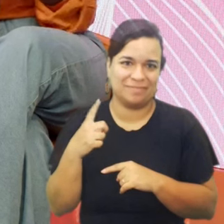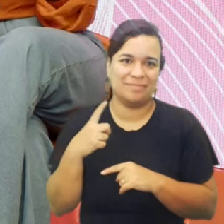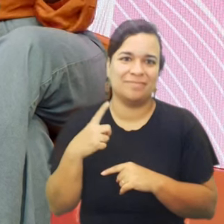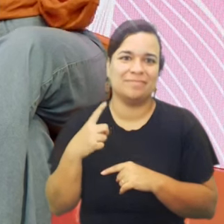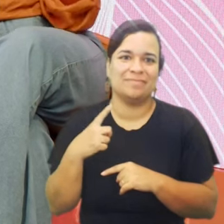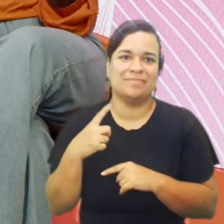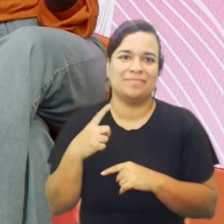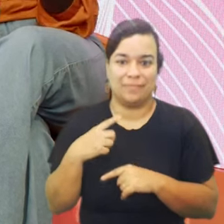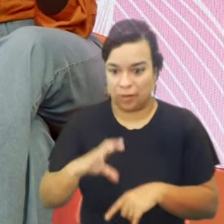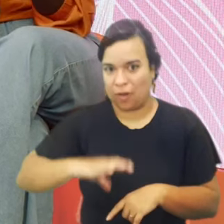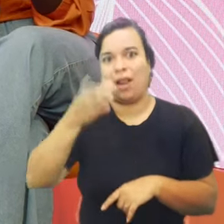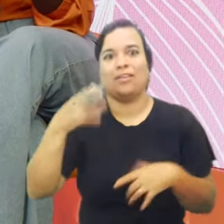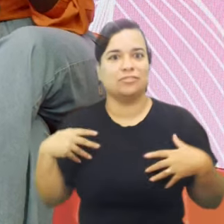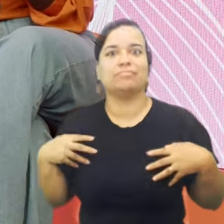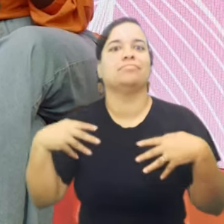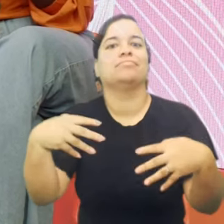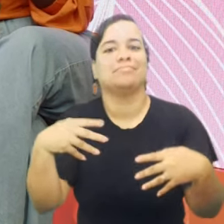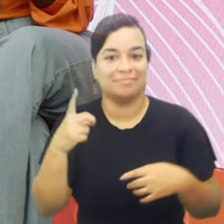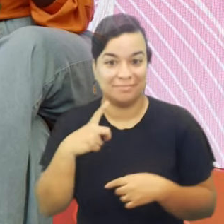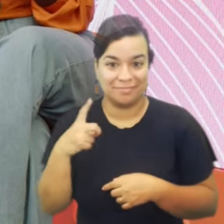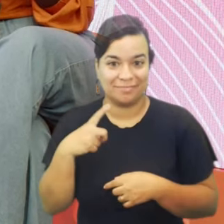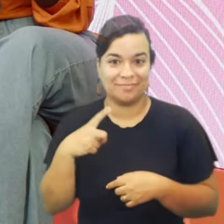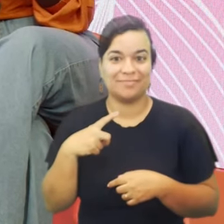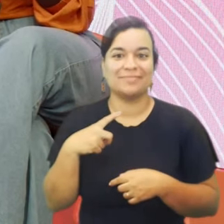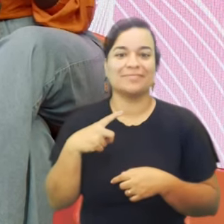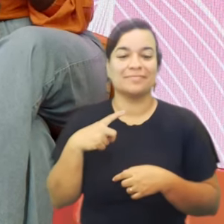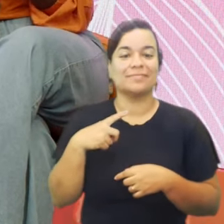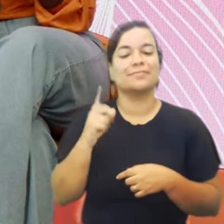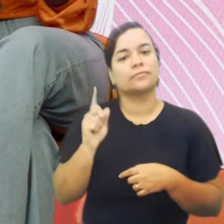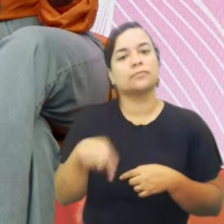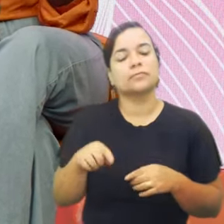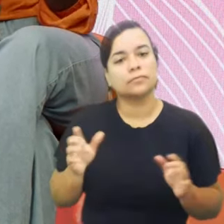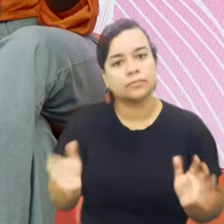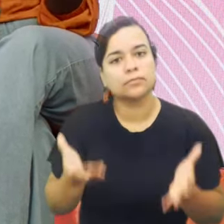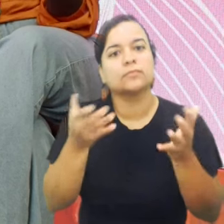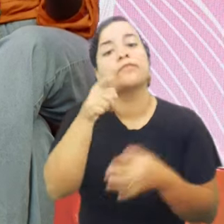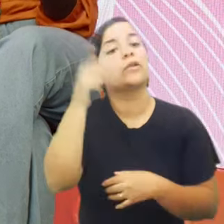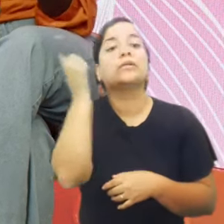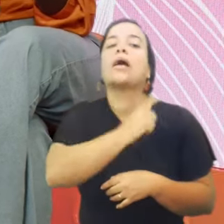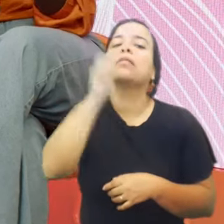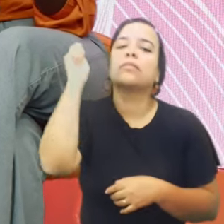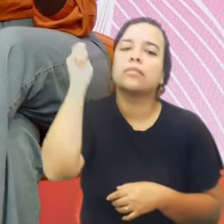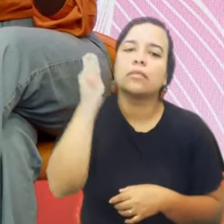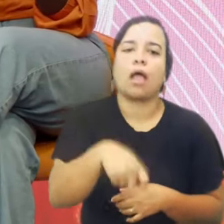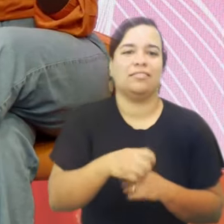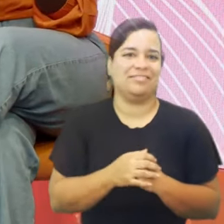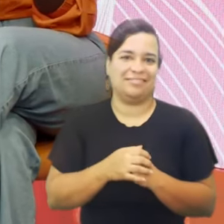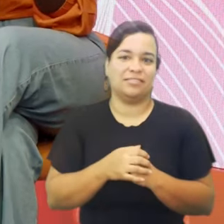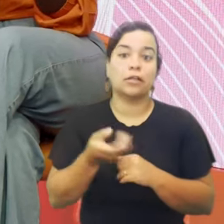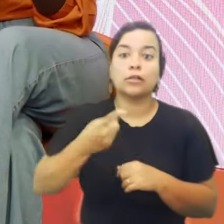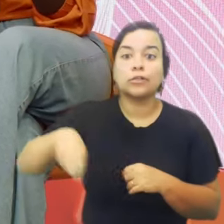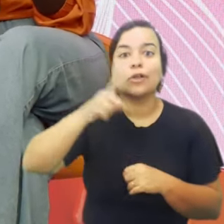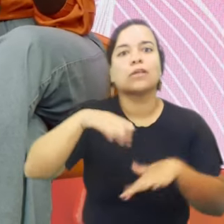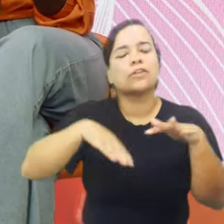seu tiro de coragem. É realmente um incentivo de você é capaz, porque a gente se coloca